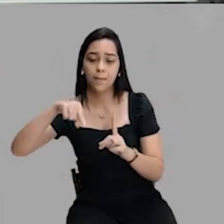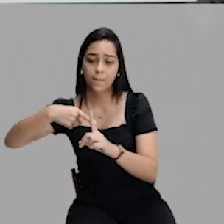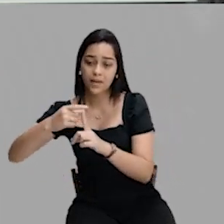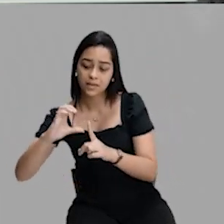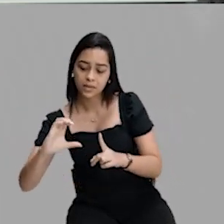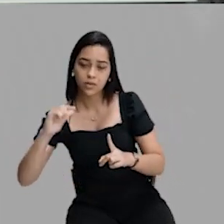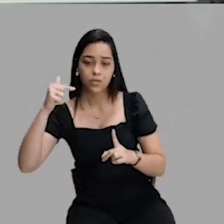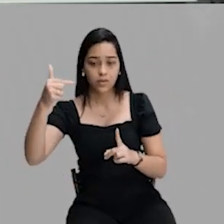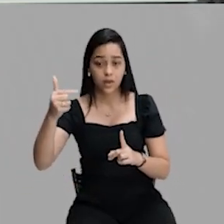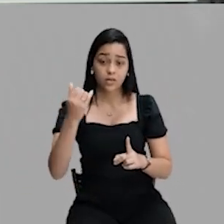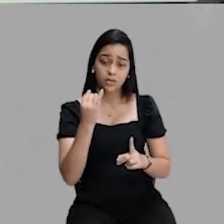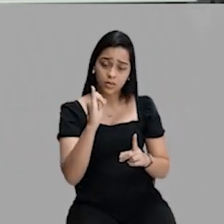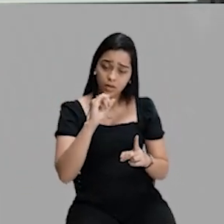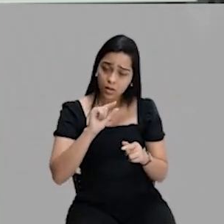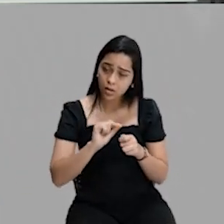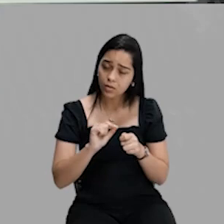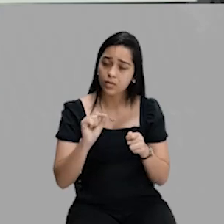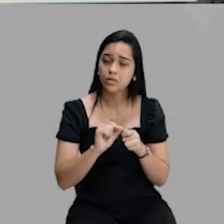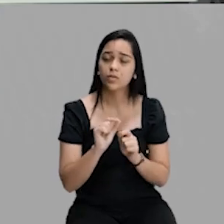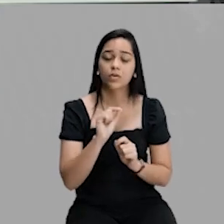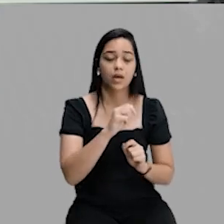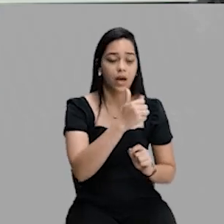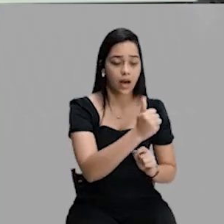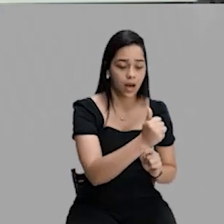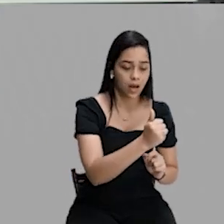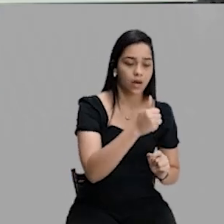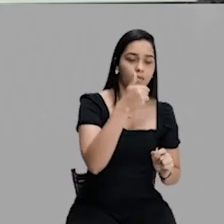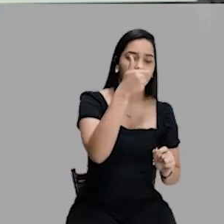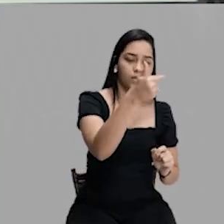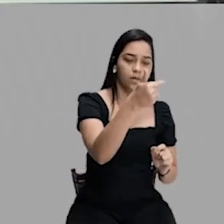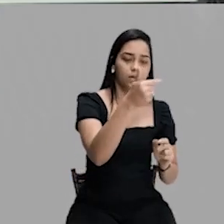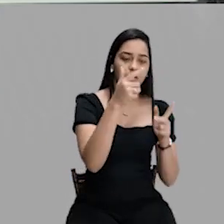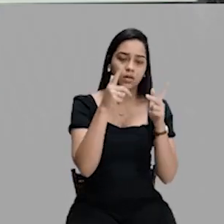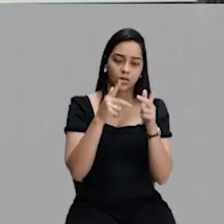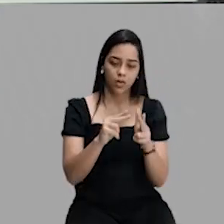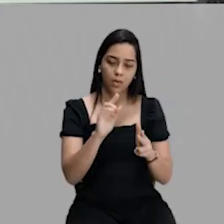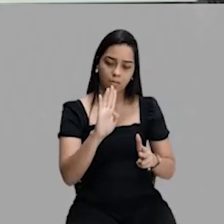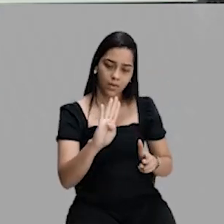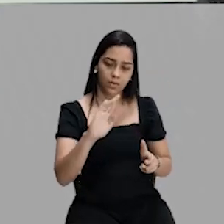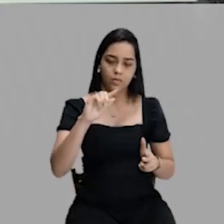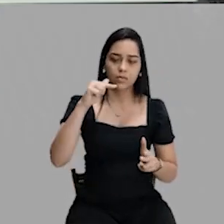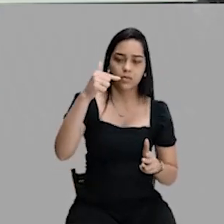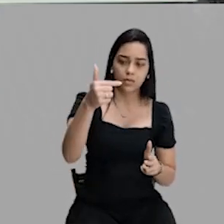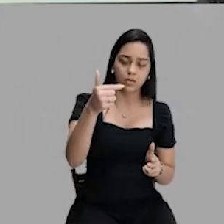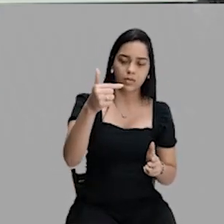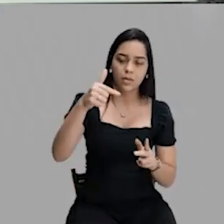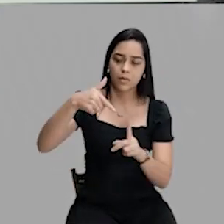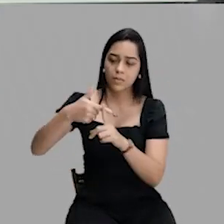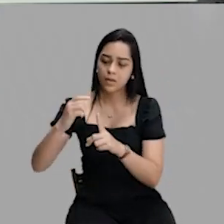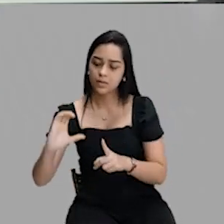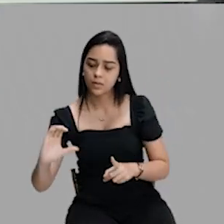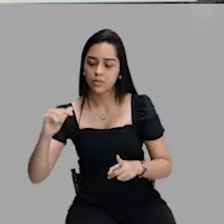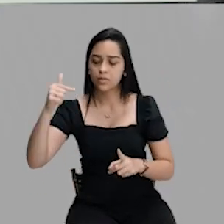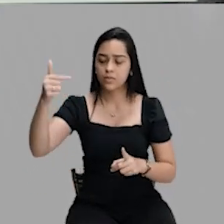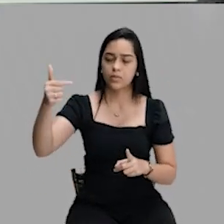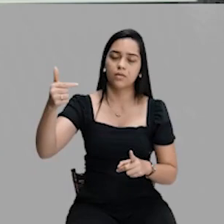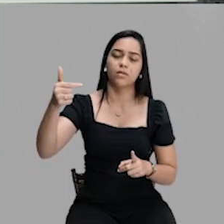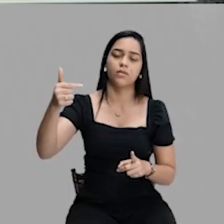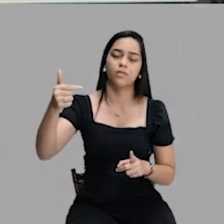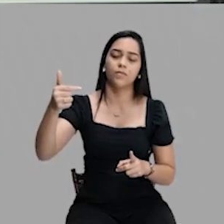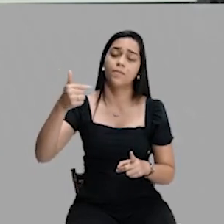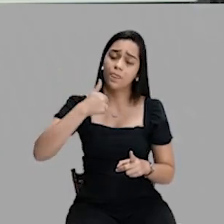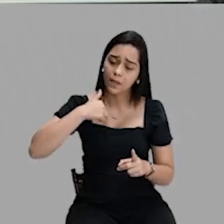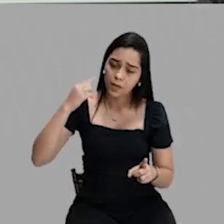quadrado. Ó, se eu fizer isso, ó, A ao quadrado igual a B ao quadrado mais C ao